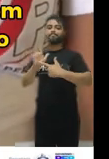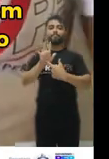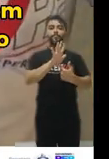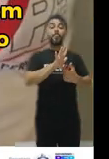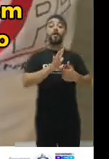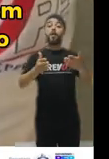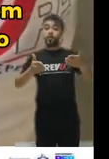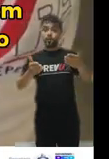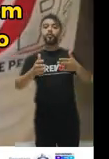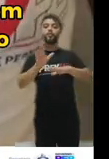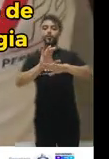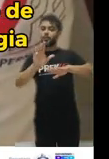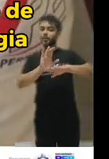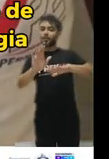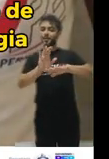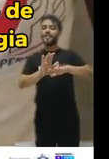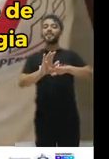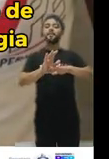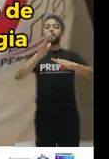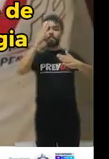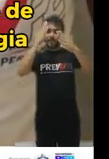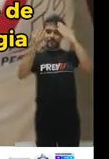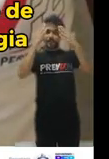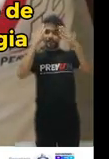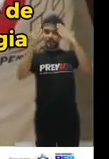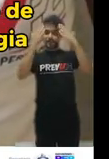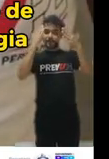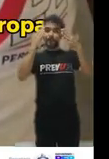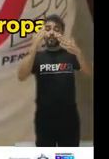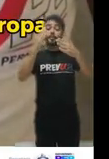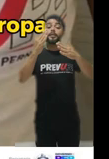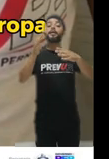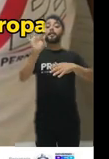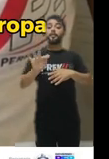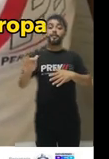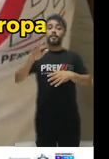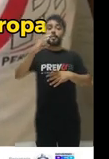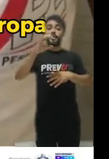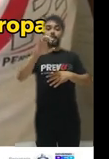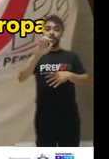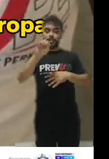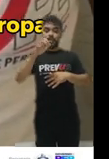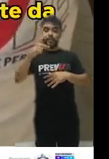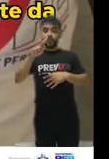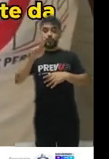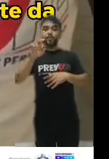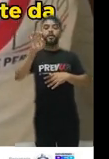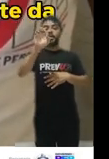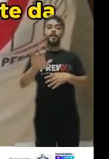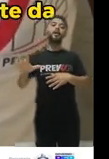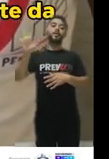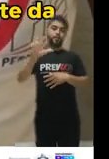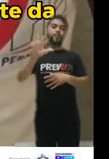agora cursando meu tão sonhado curso de graduação em Psicologia na Faculdade CESP Europa, uma